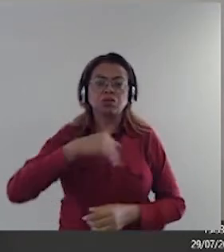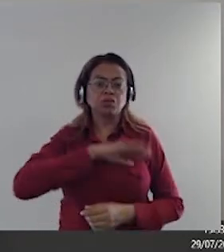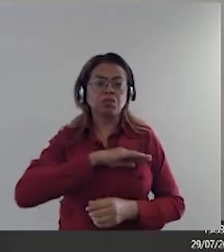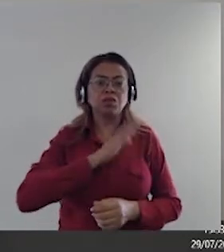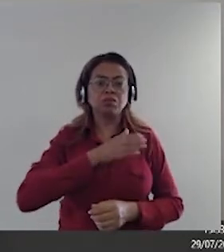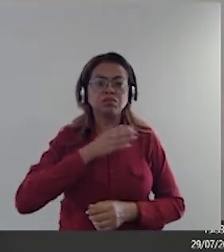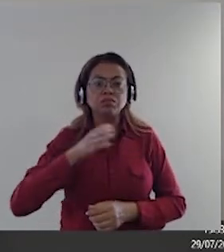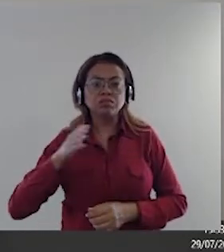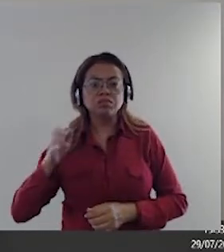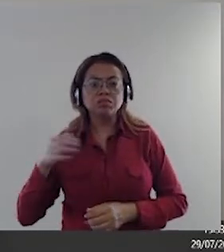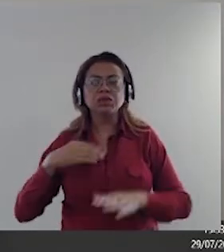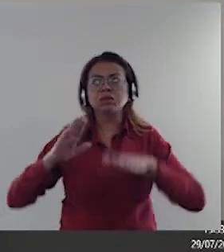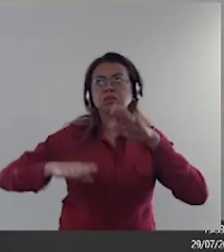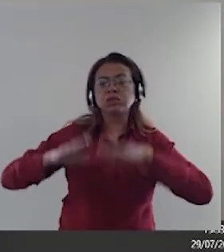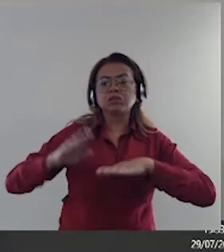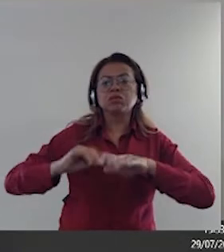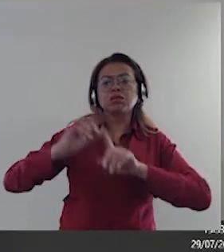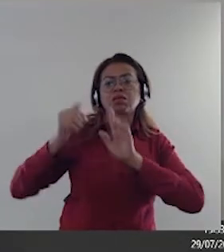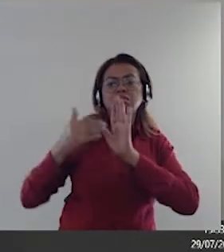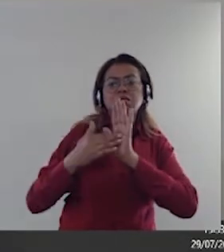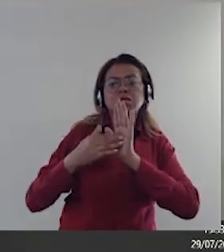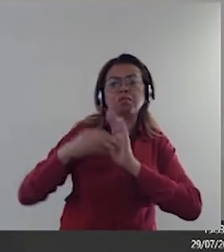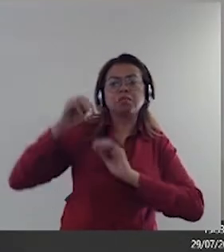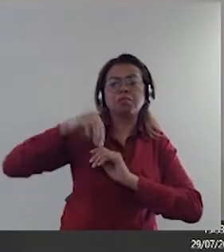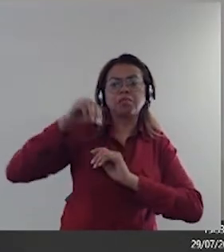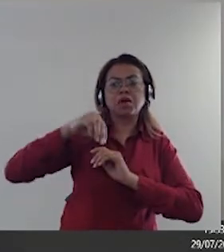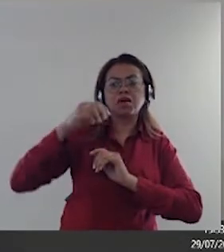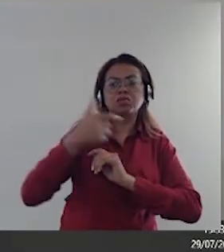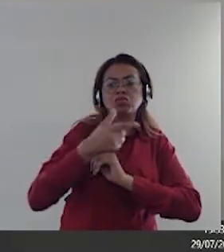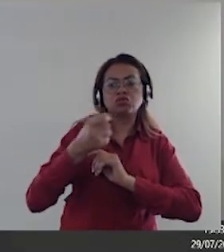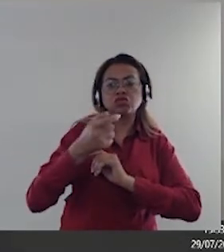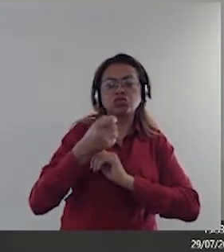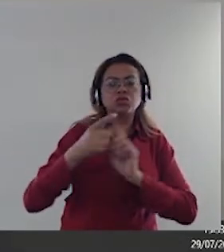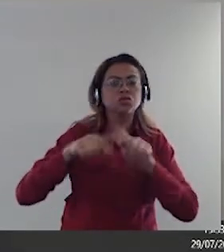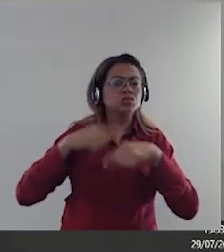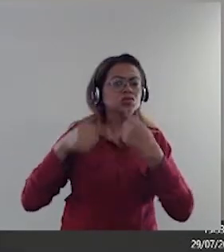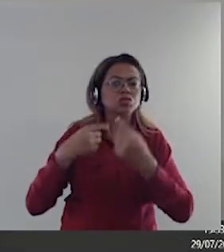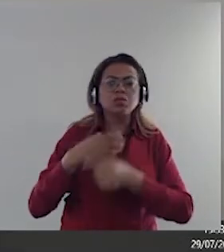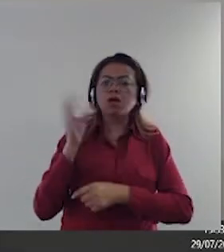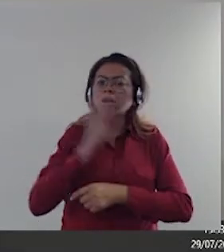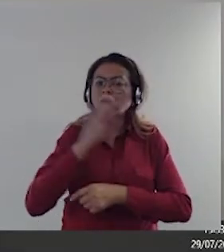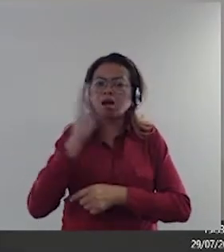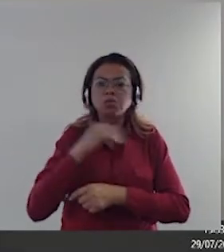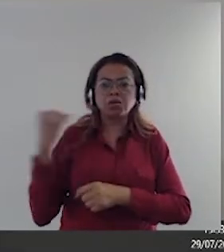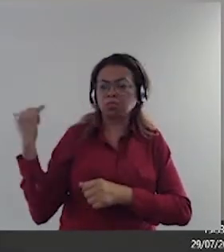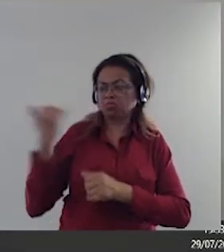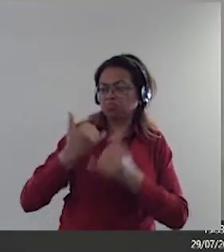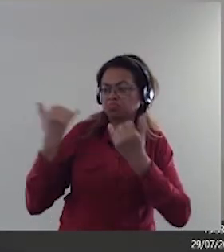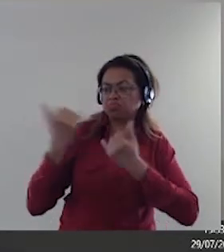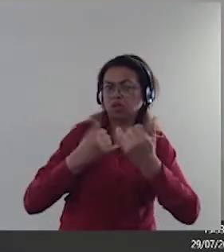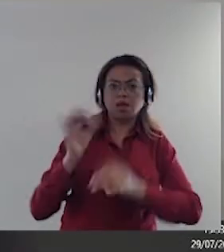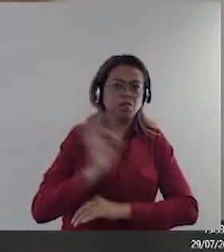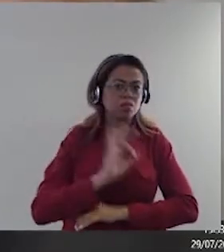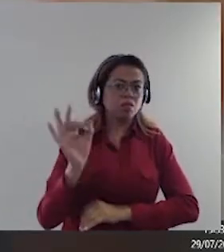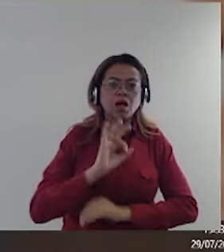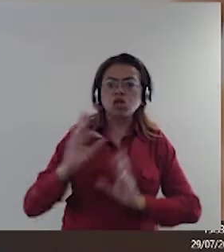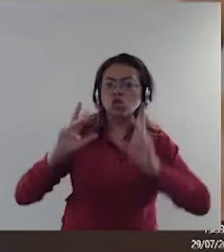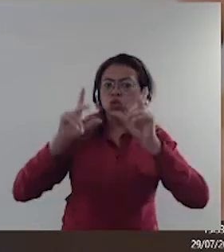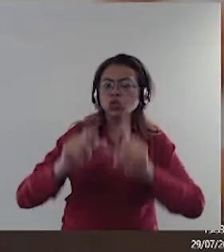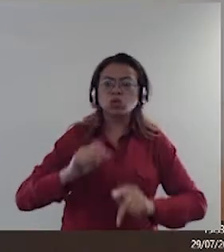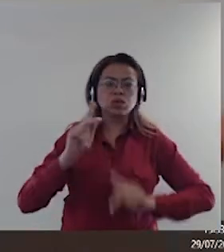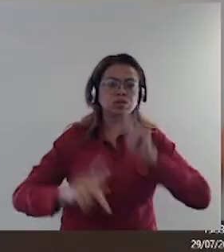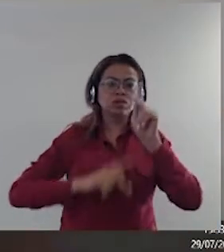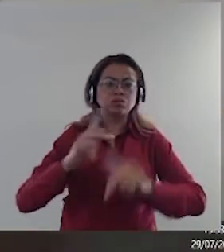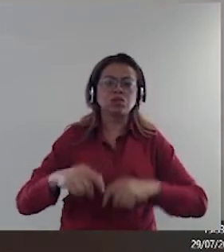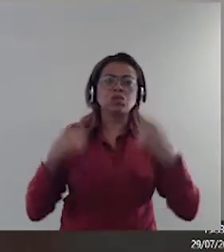nosso curso até março de 2020, e, de repente, sem nenhum aviso prévio, todo mundo foi obrigado a parar tudo que estava